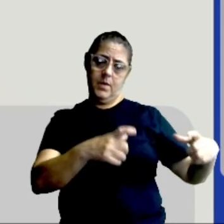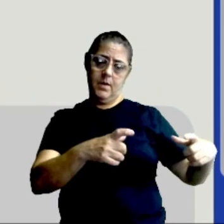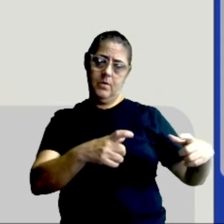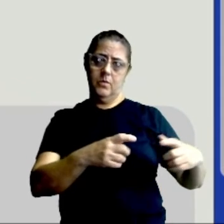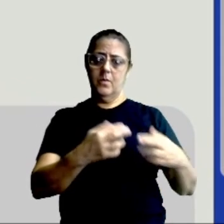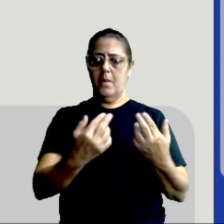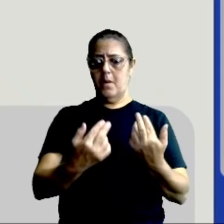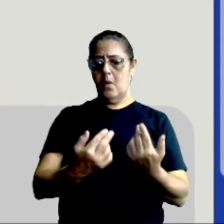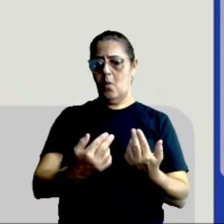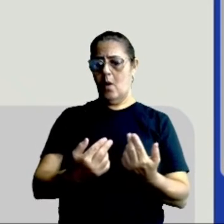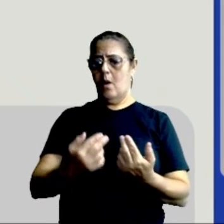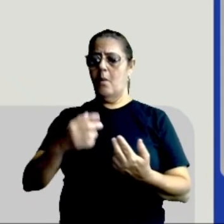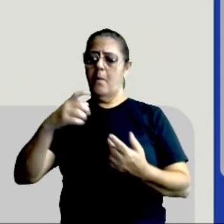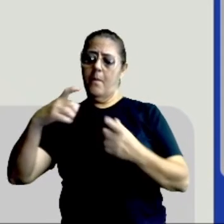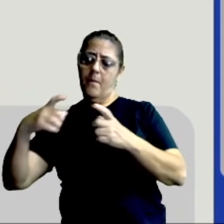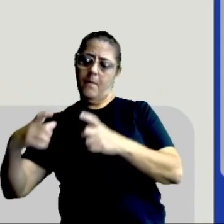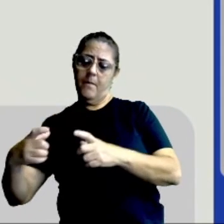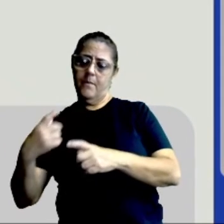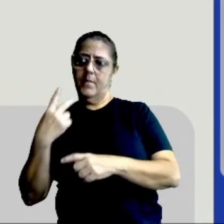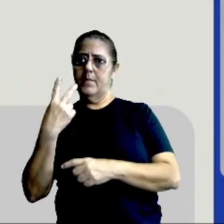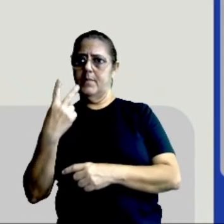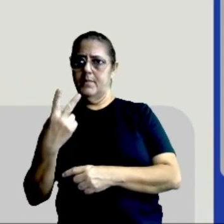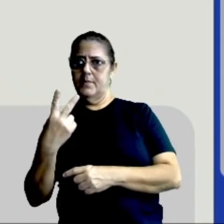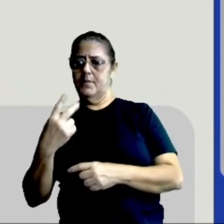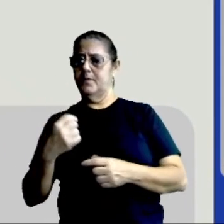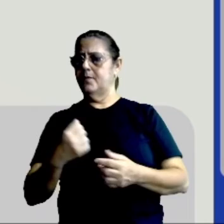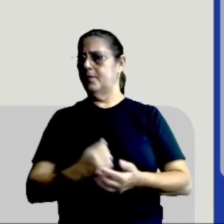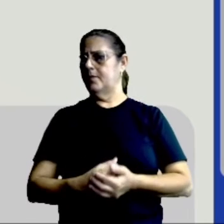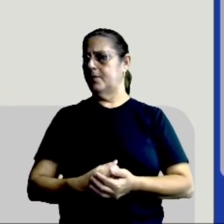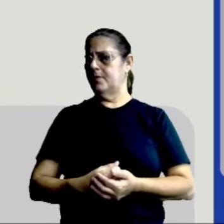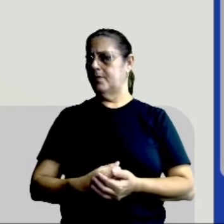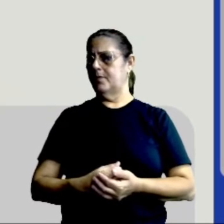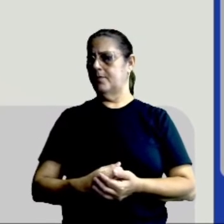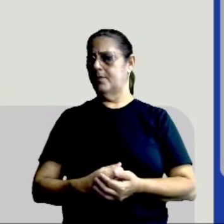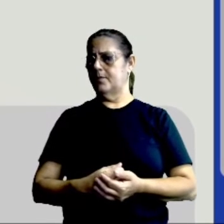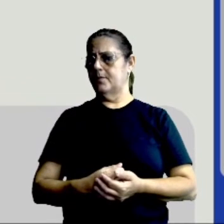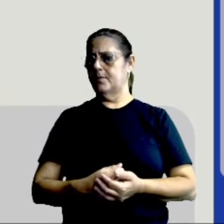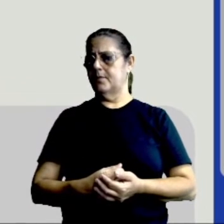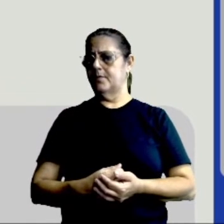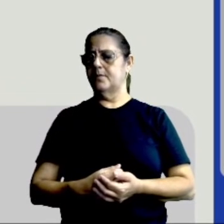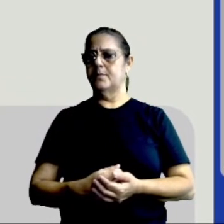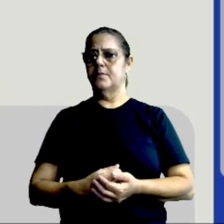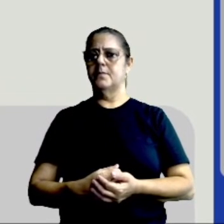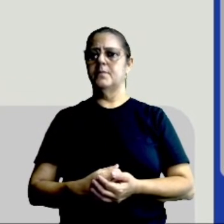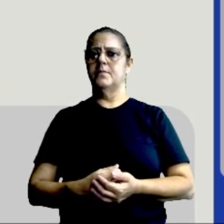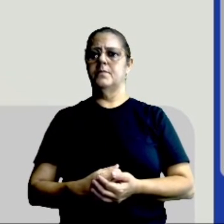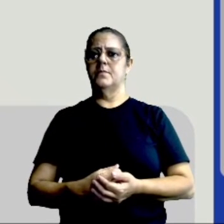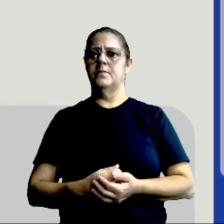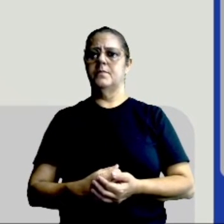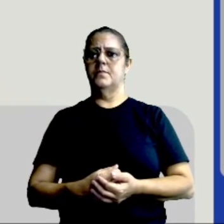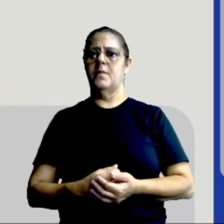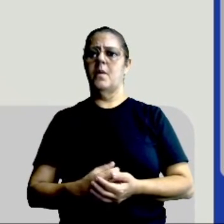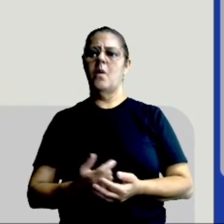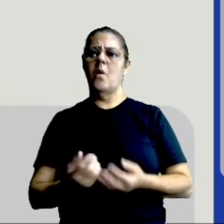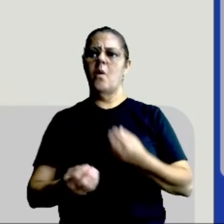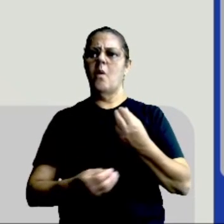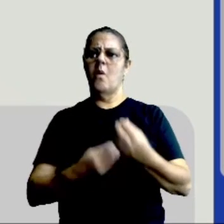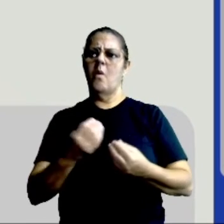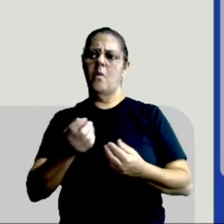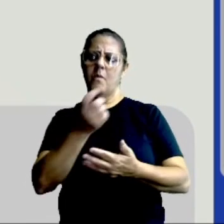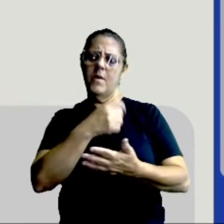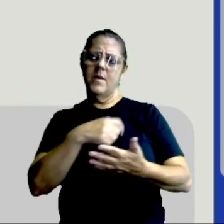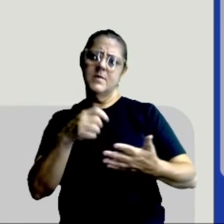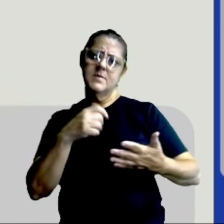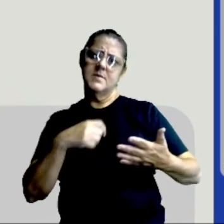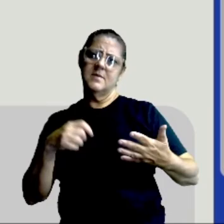é igual ao peso no prato 2, tá? A gente tem dois pratos e o peso de cada lado é igual. E como é que a gente